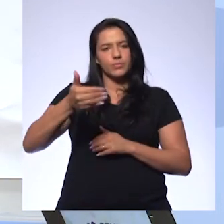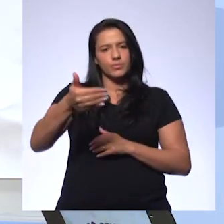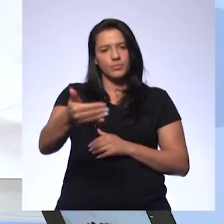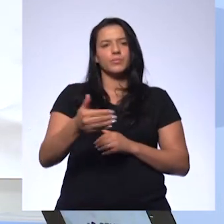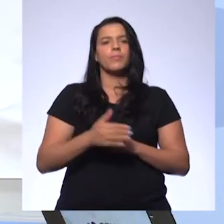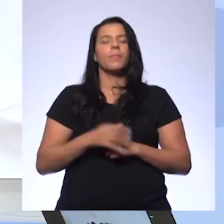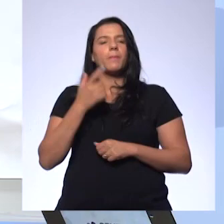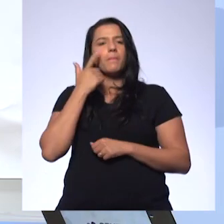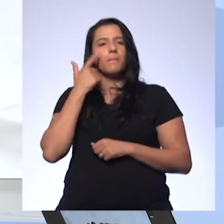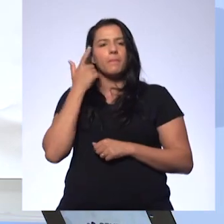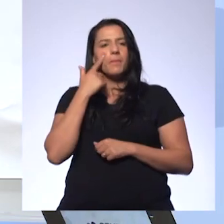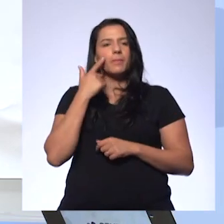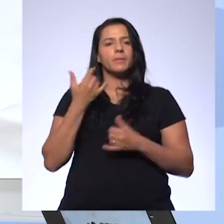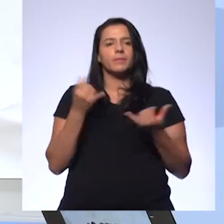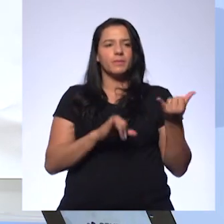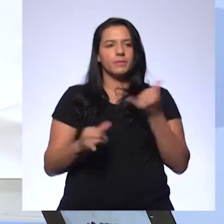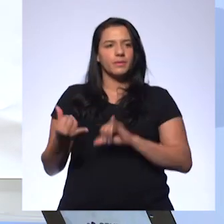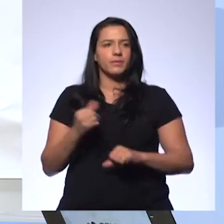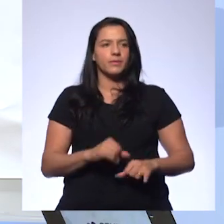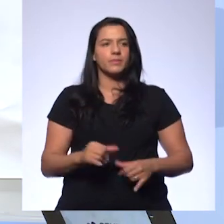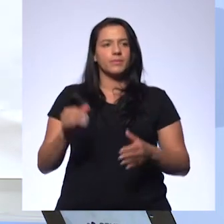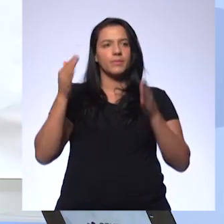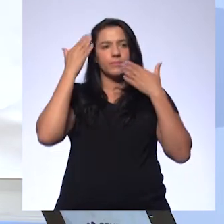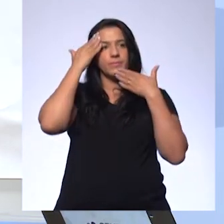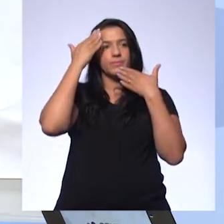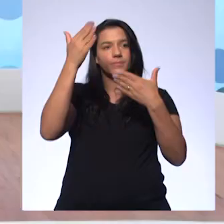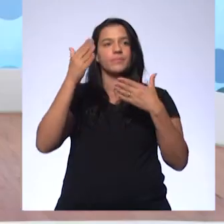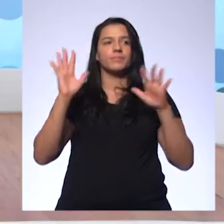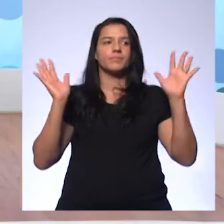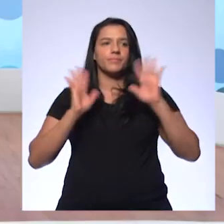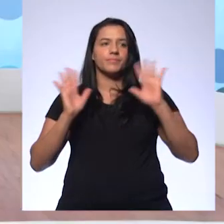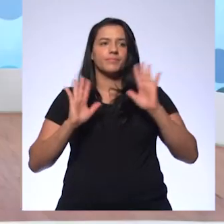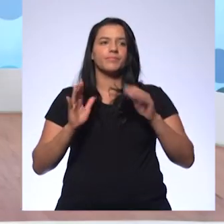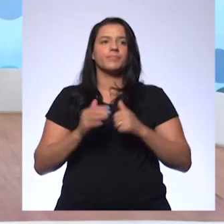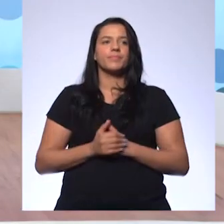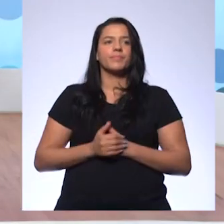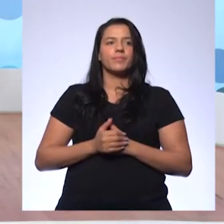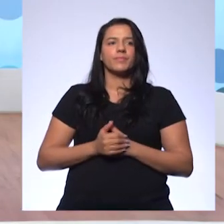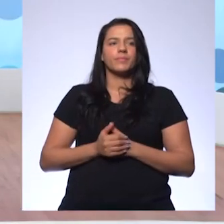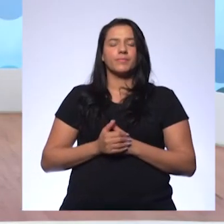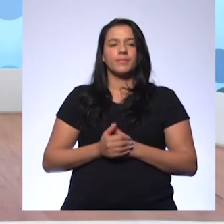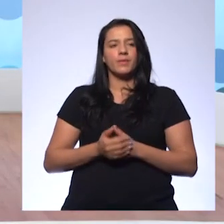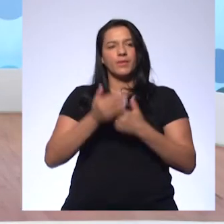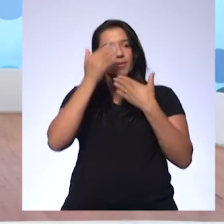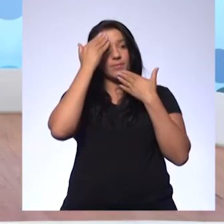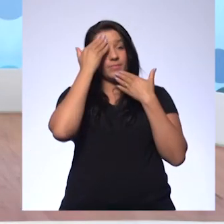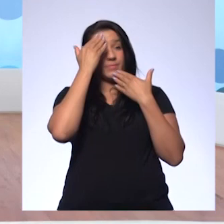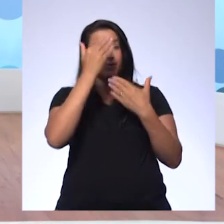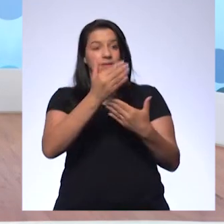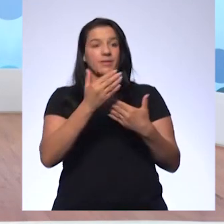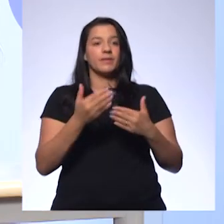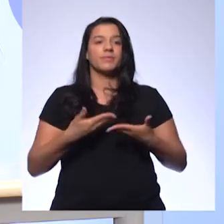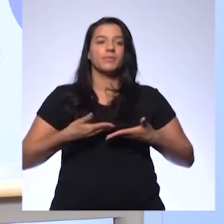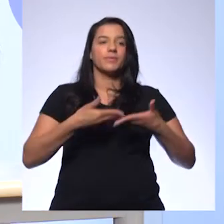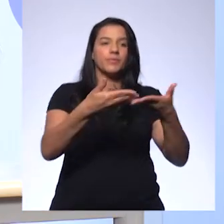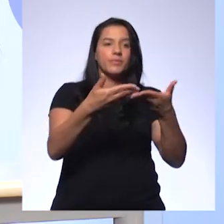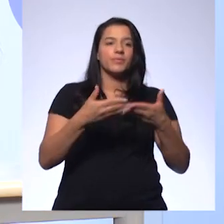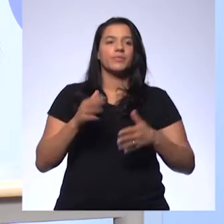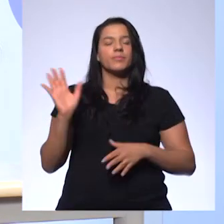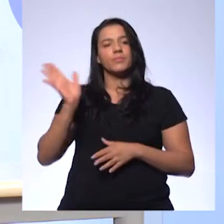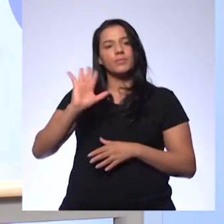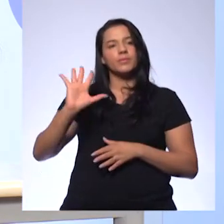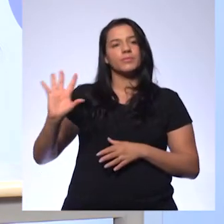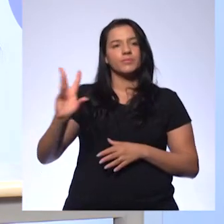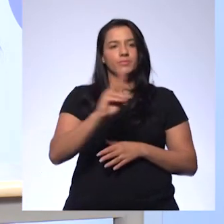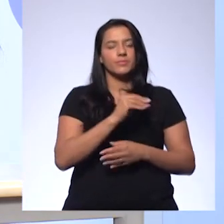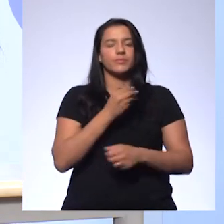nessa parte da química orgânica. Perfeito, pessoal? Obrigada. Queria agradecer à professora Márcia pela participação. Muito obrigada, professora, pelo convite. Obrigada a